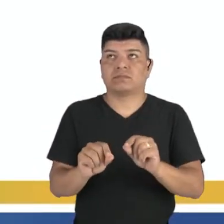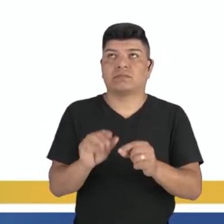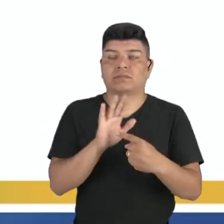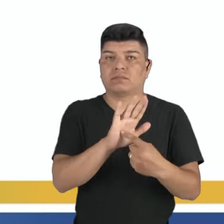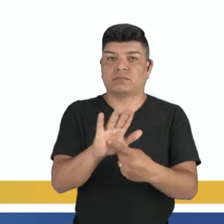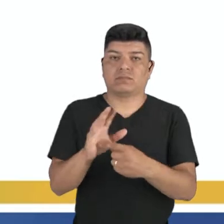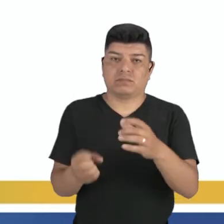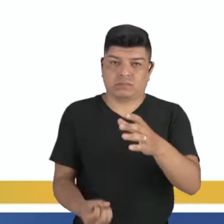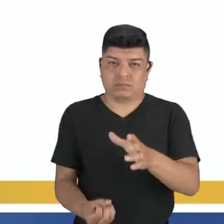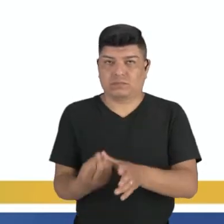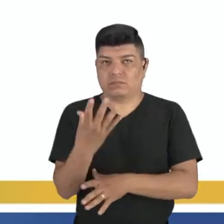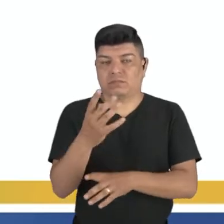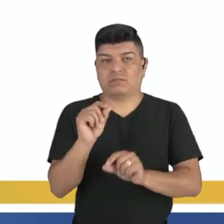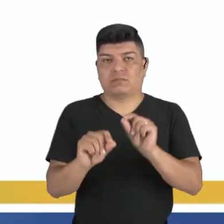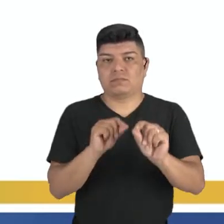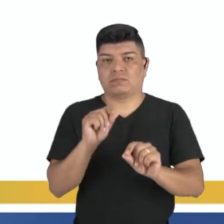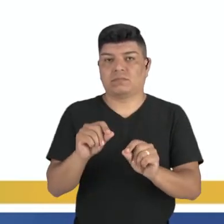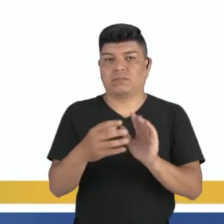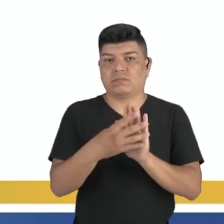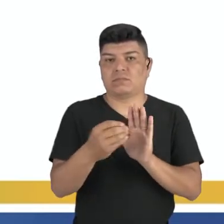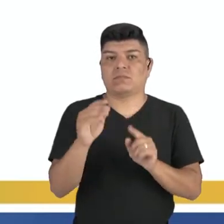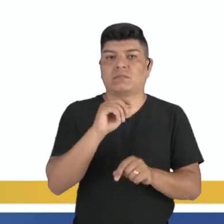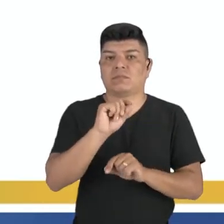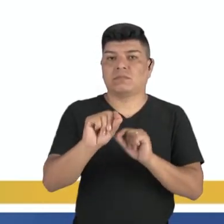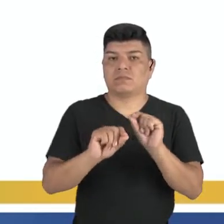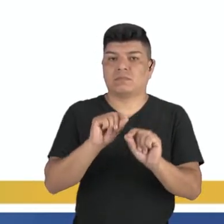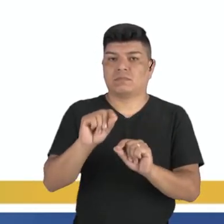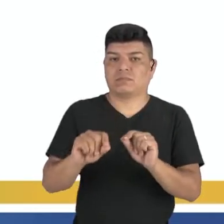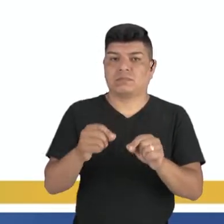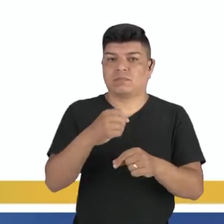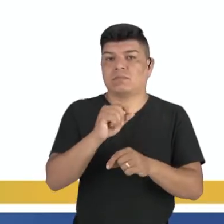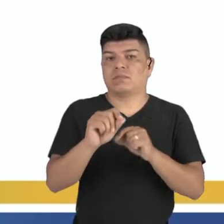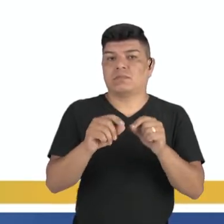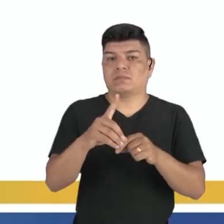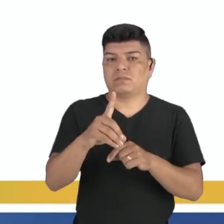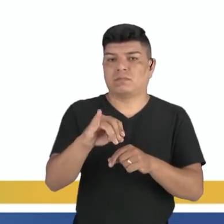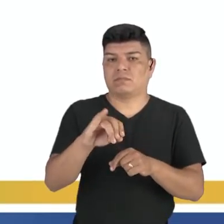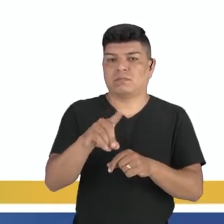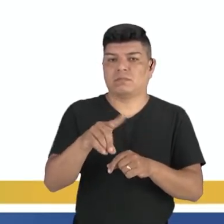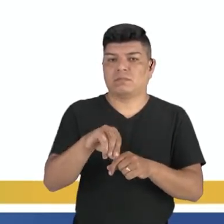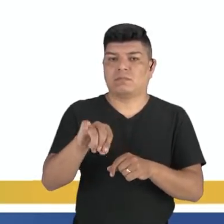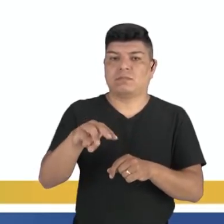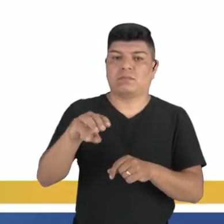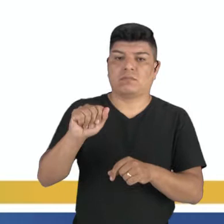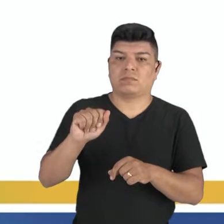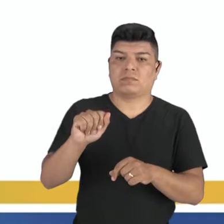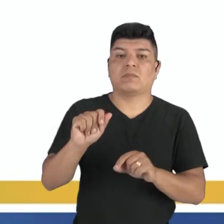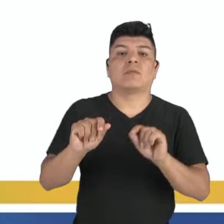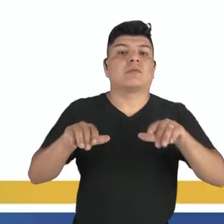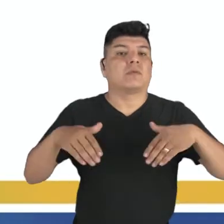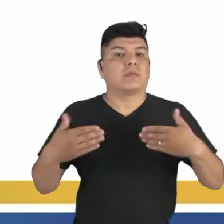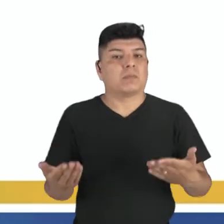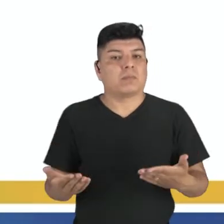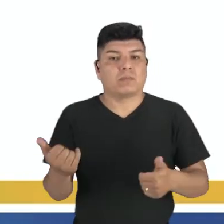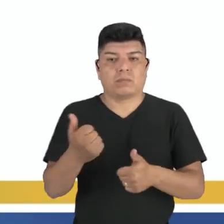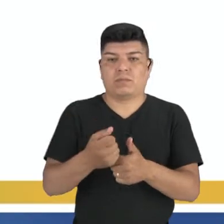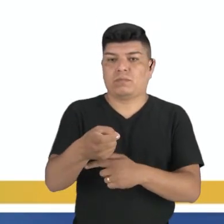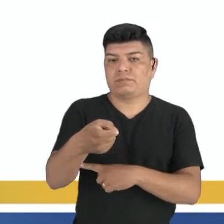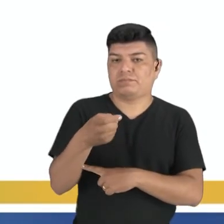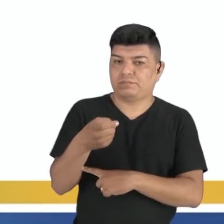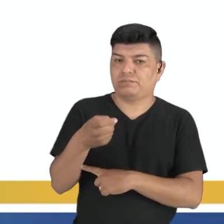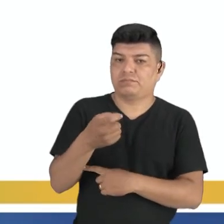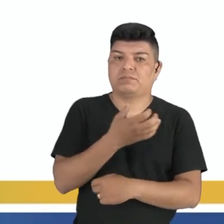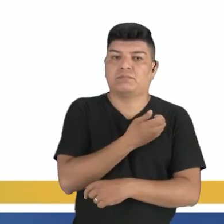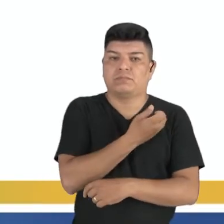fração geratriz, nós vamos representar a dízima periódica por x. Então, essa seria aí a nossa equação de